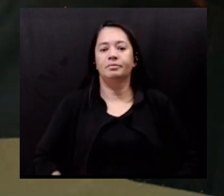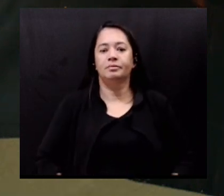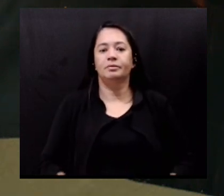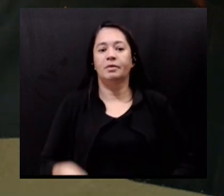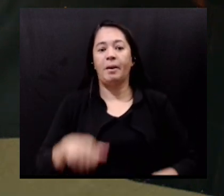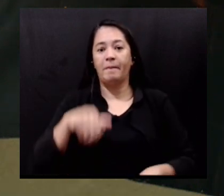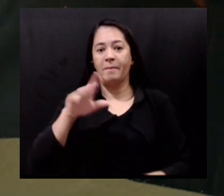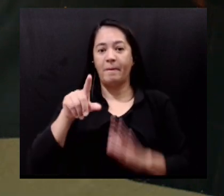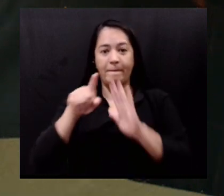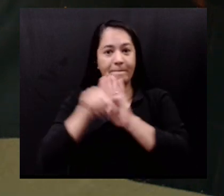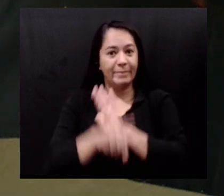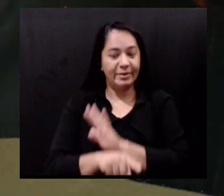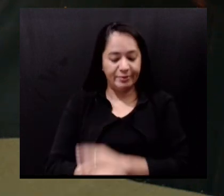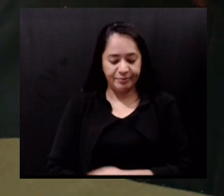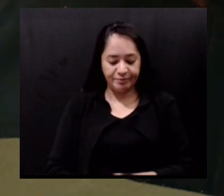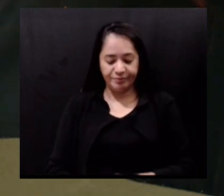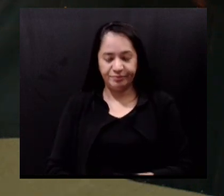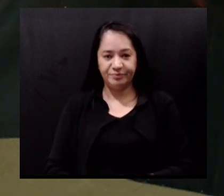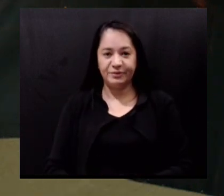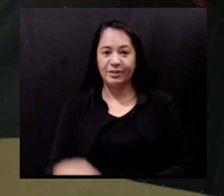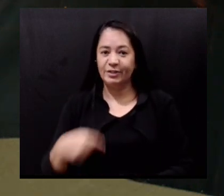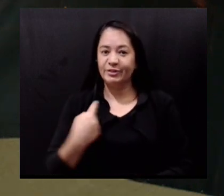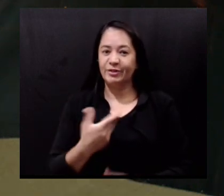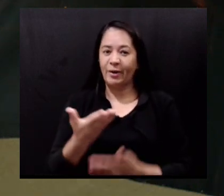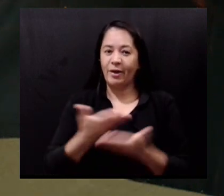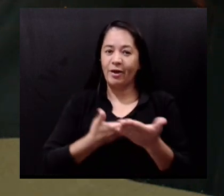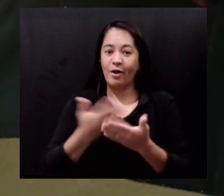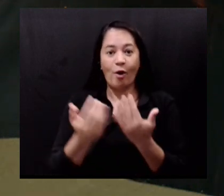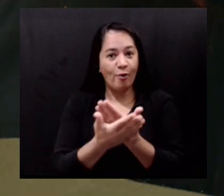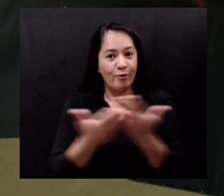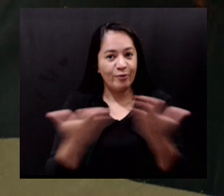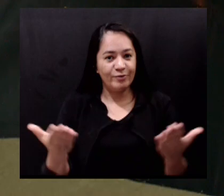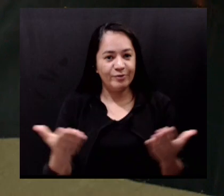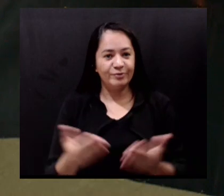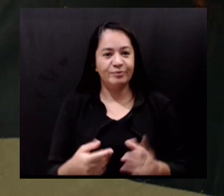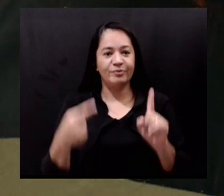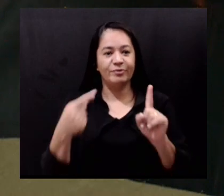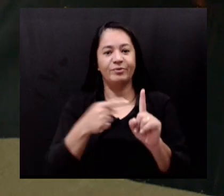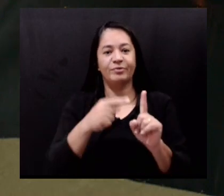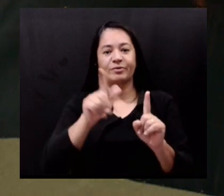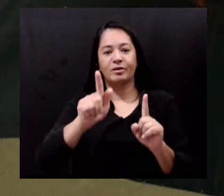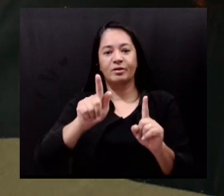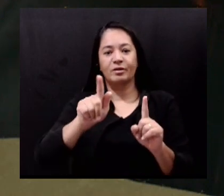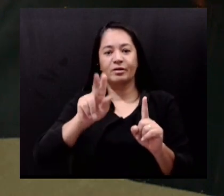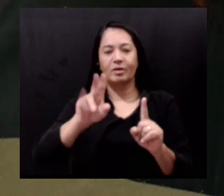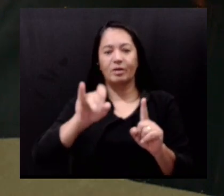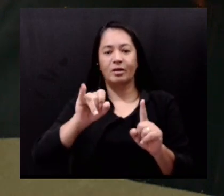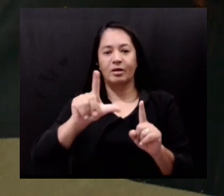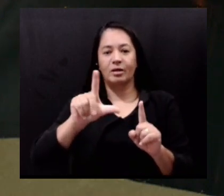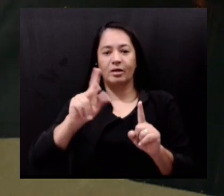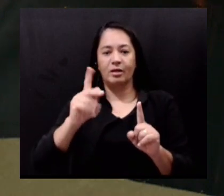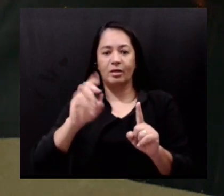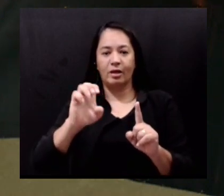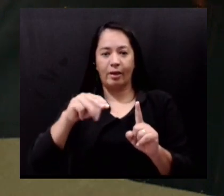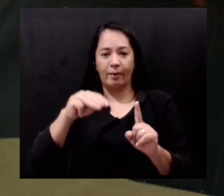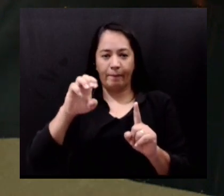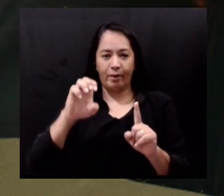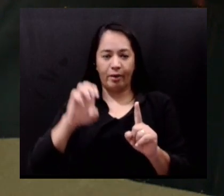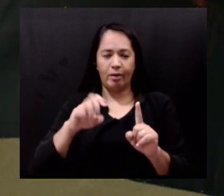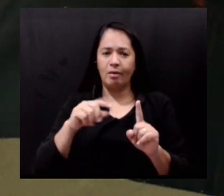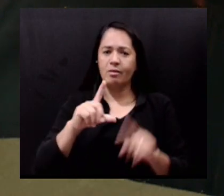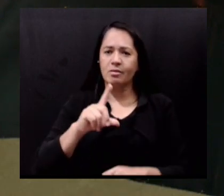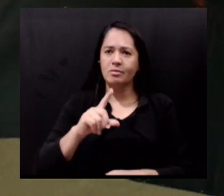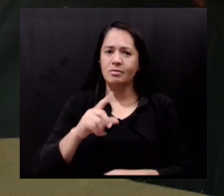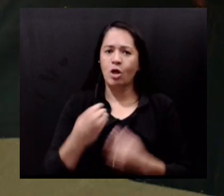vai interagindo com você que está aí do outro lado. O Guilherme do Jardim do Santa Genebra. Existe uma maneira saudável de lidar com